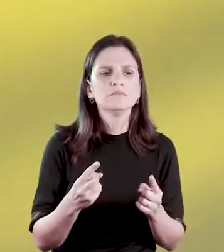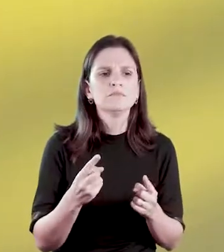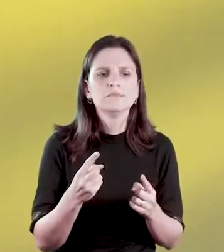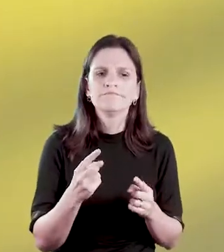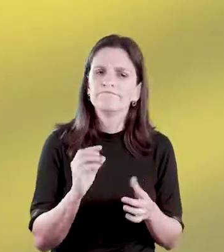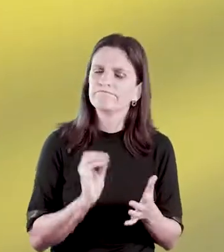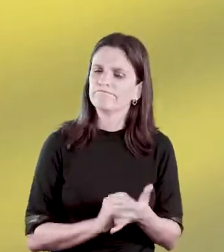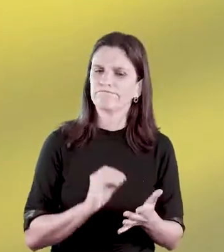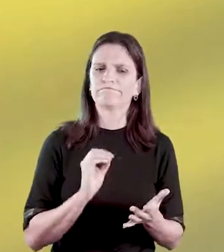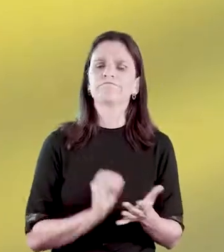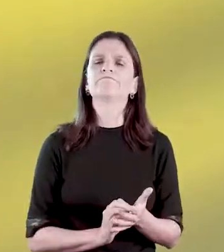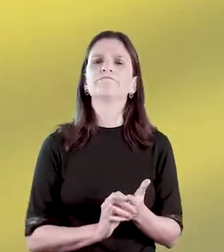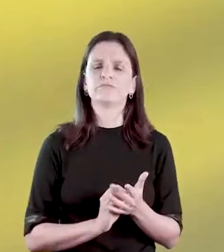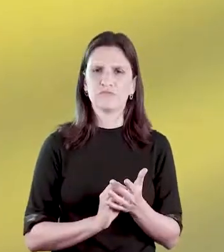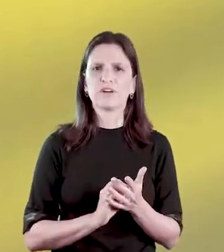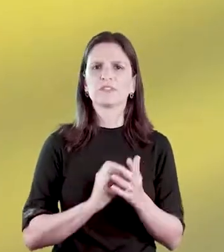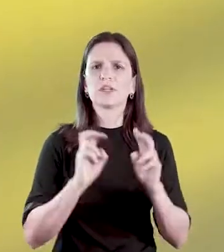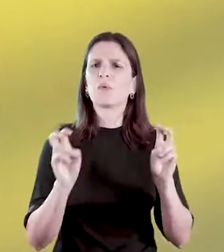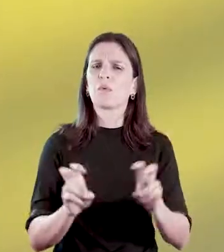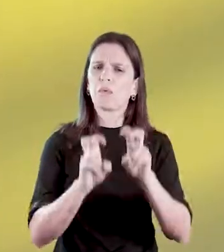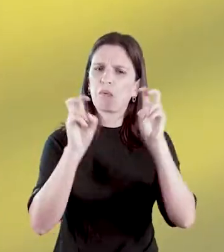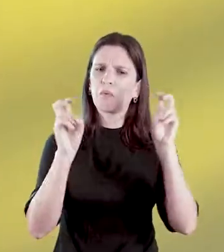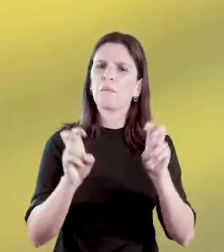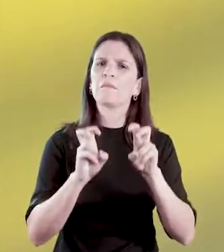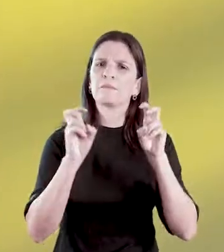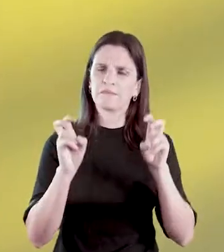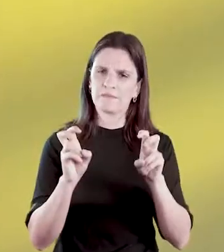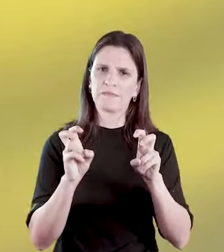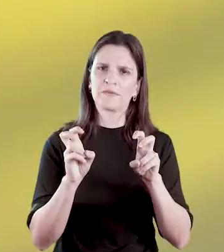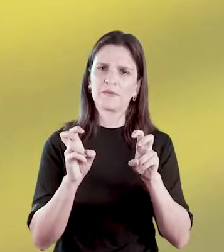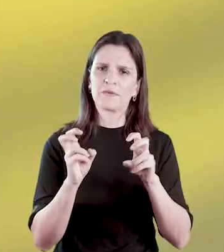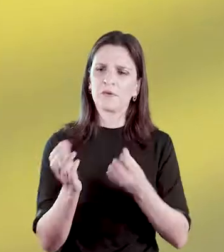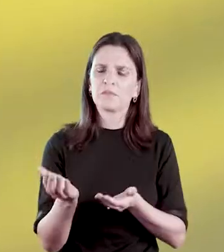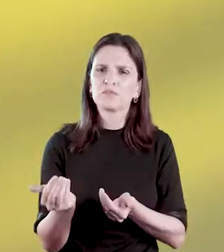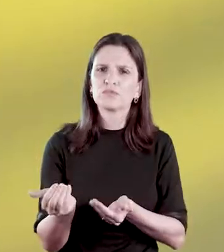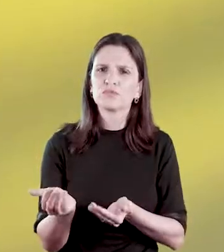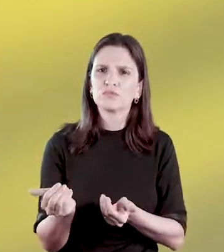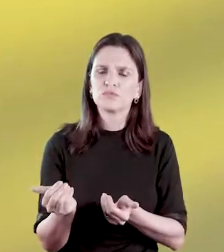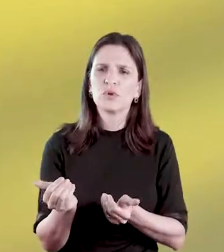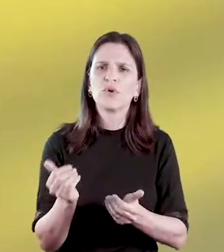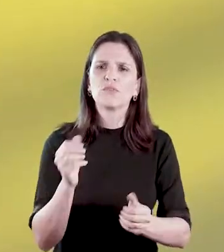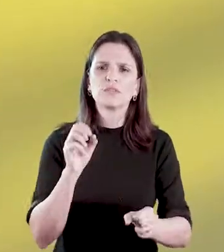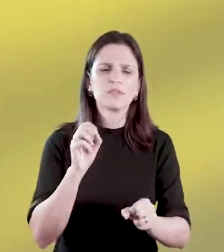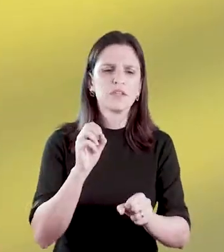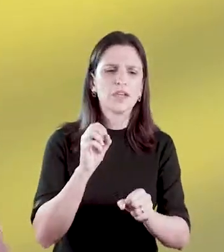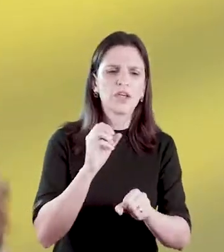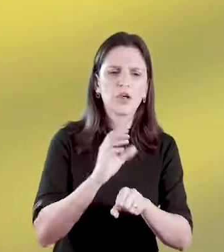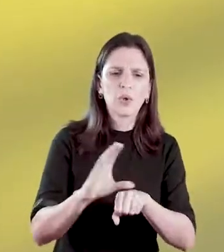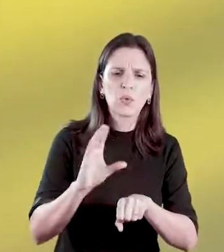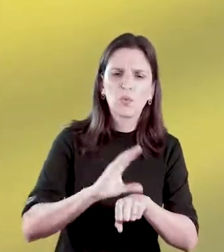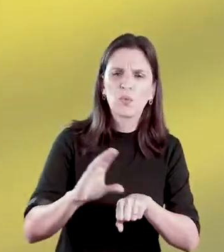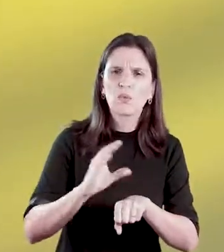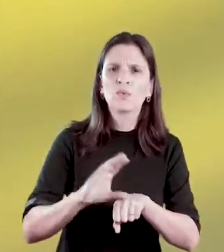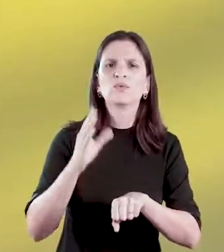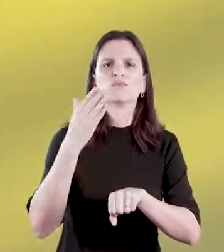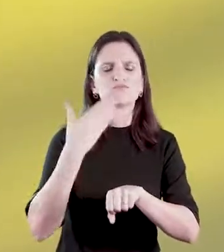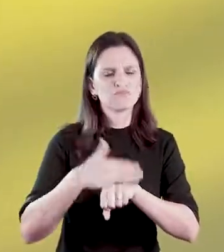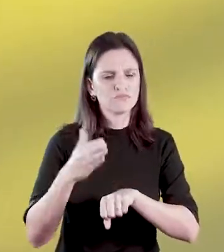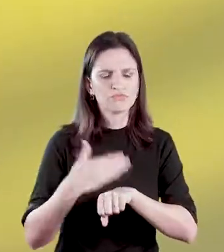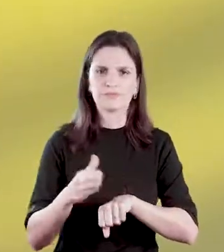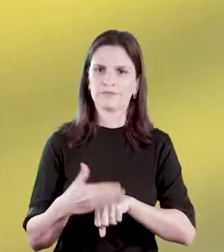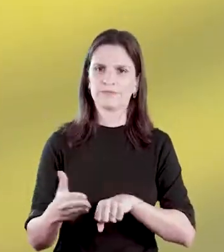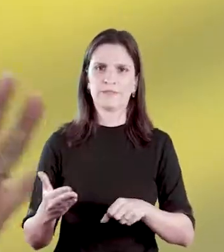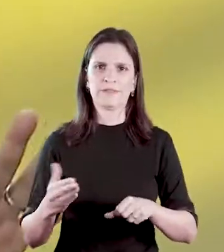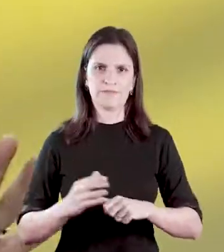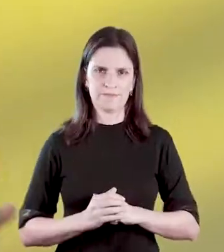adequado para a formação de jovens porque hoje se o presídio está cheio porque aqui tá seu